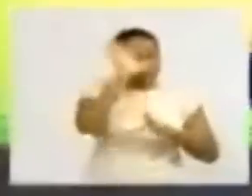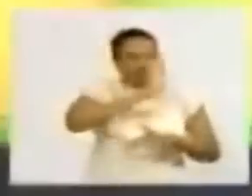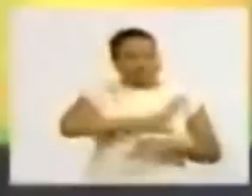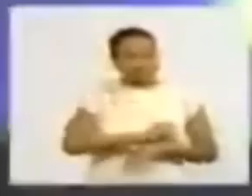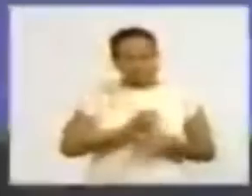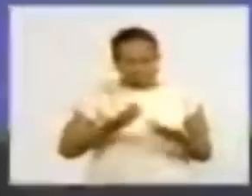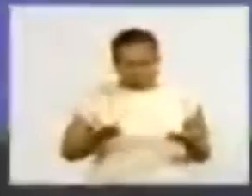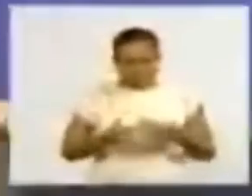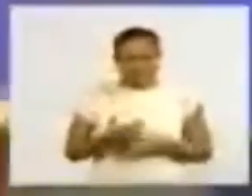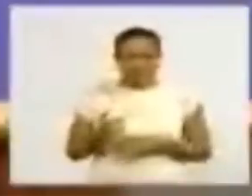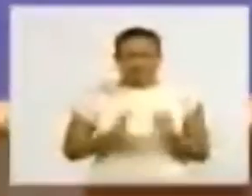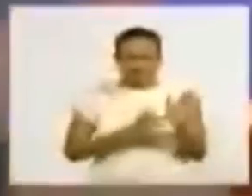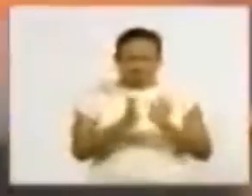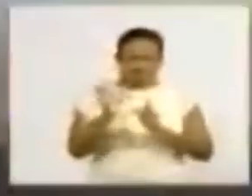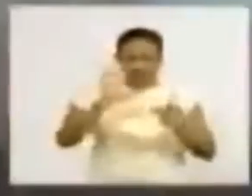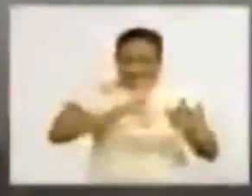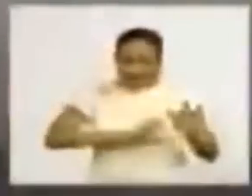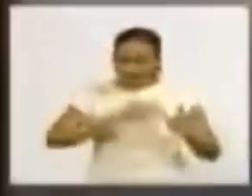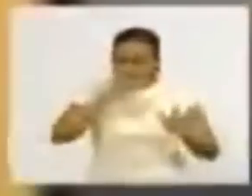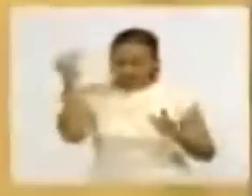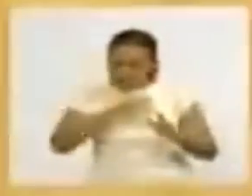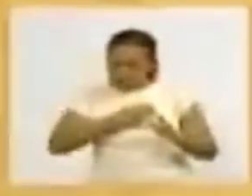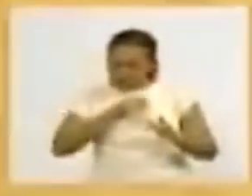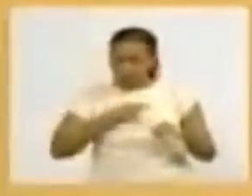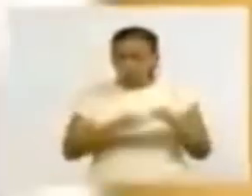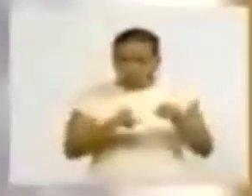os miseráveis, Ele pode amar a mim também.